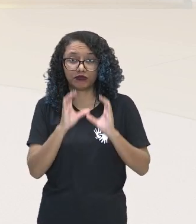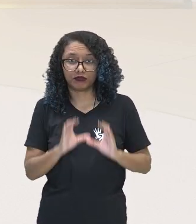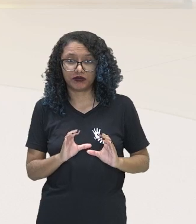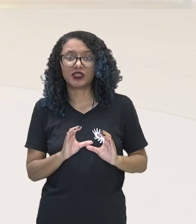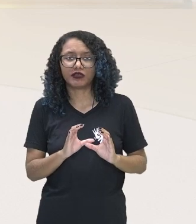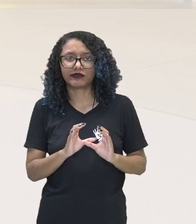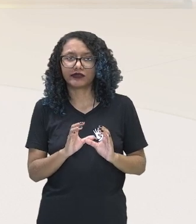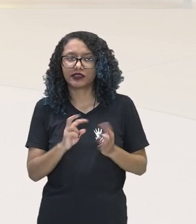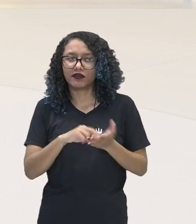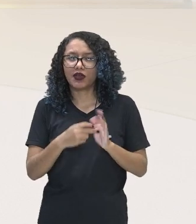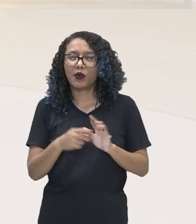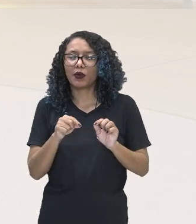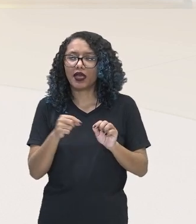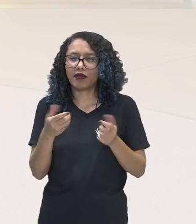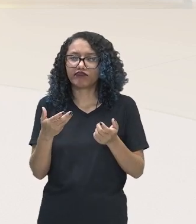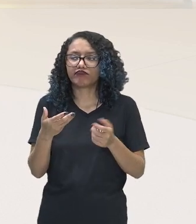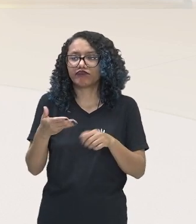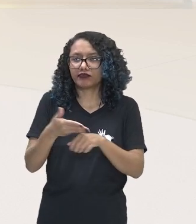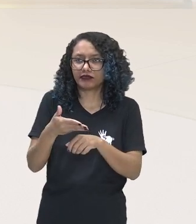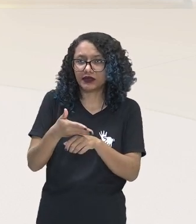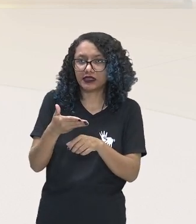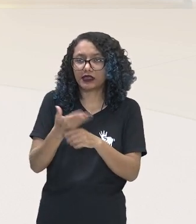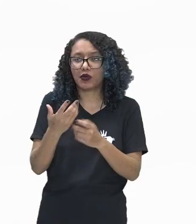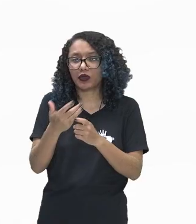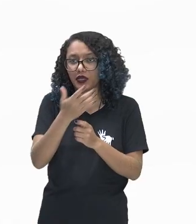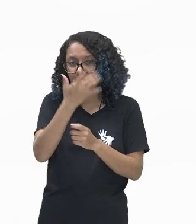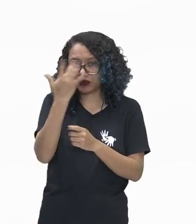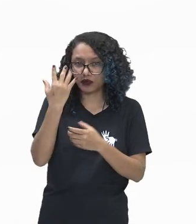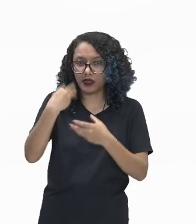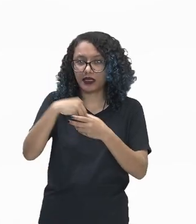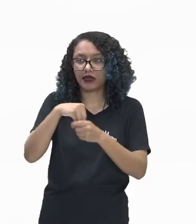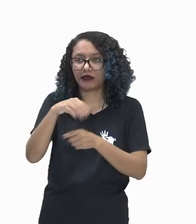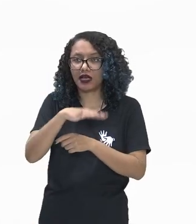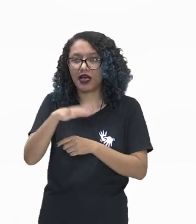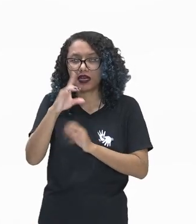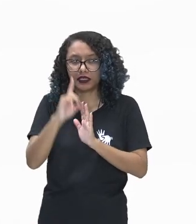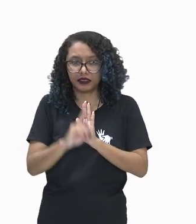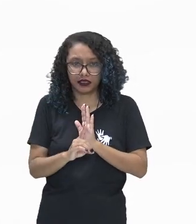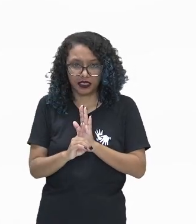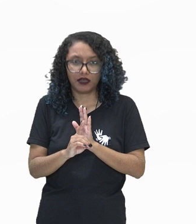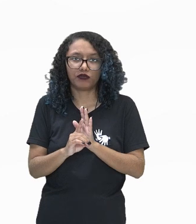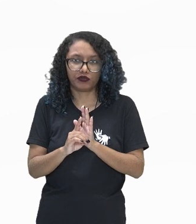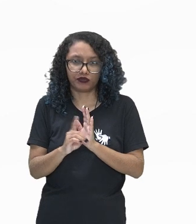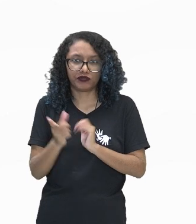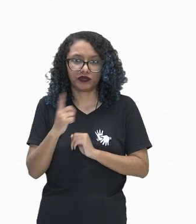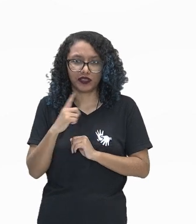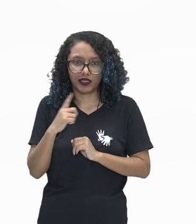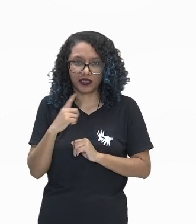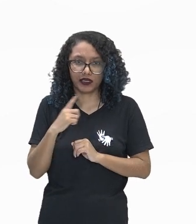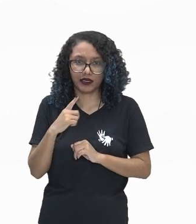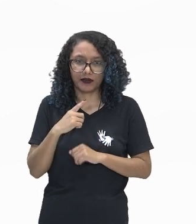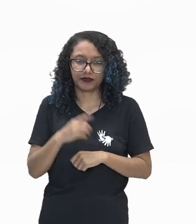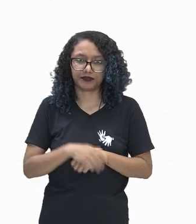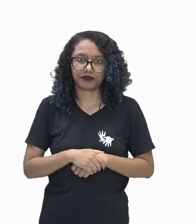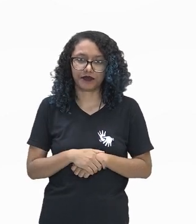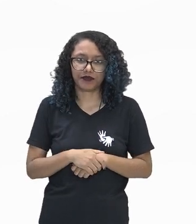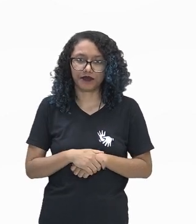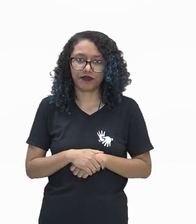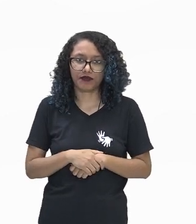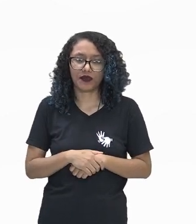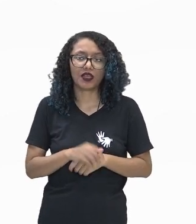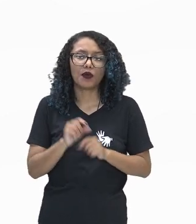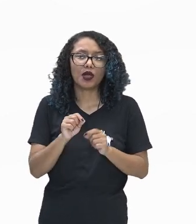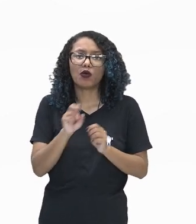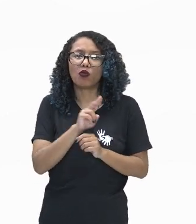pessoas, dos seres humanos, dentro do direito, né, na sociedade. É o que nós chamamos de direitos